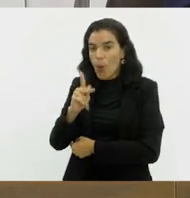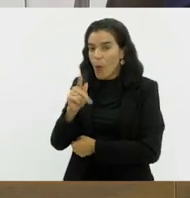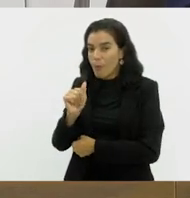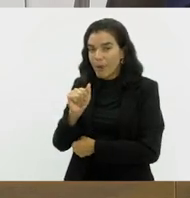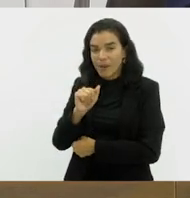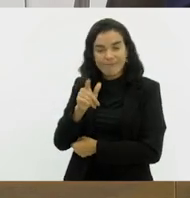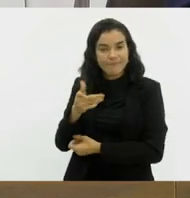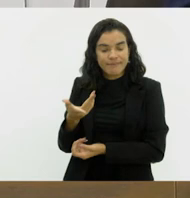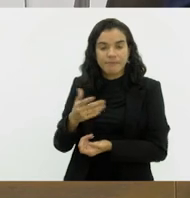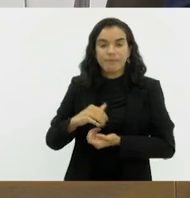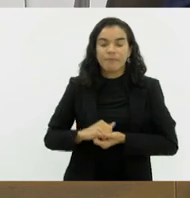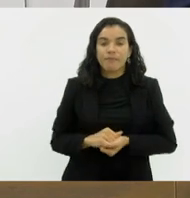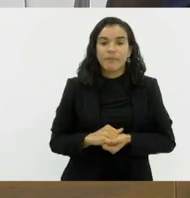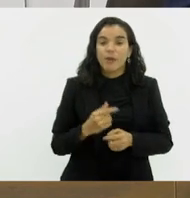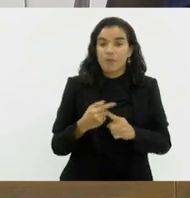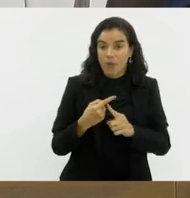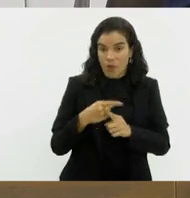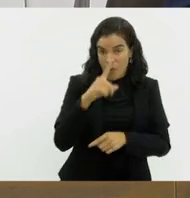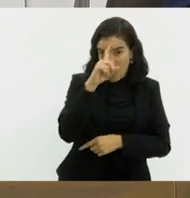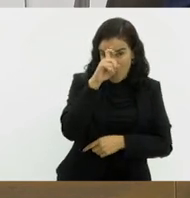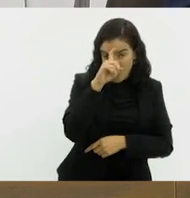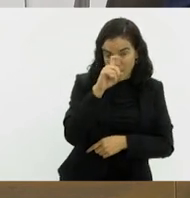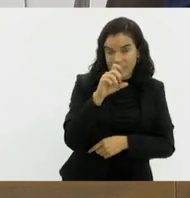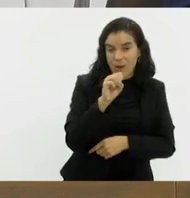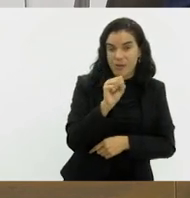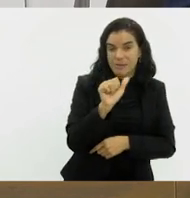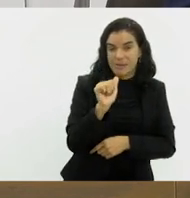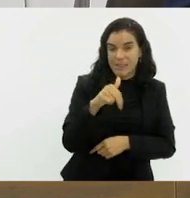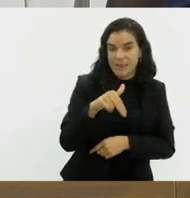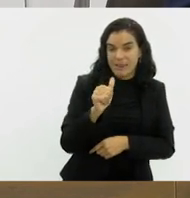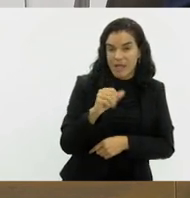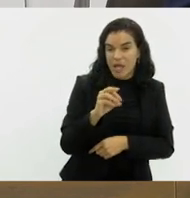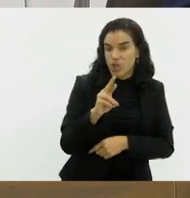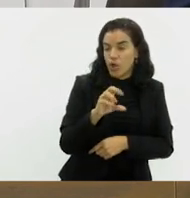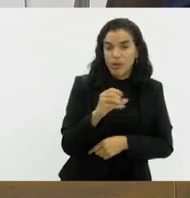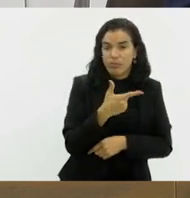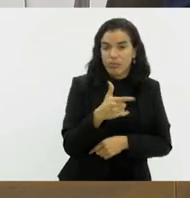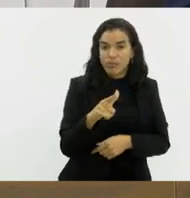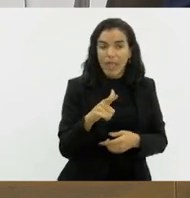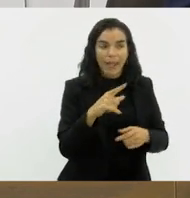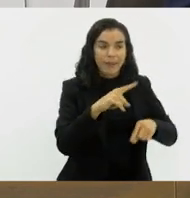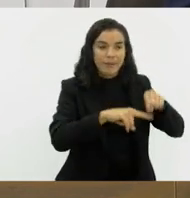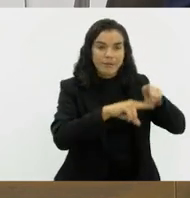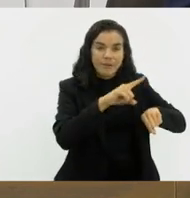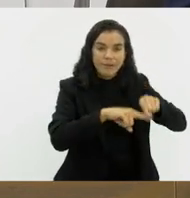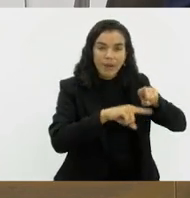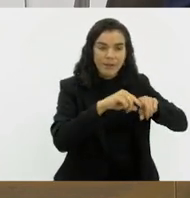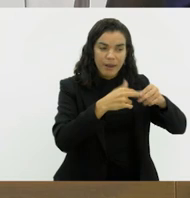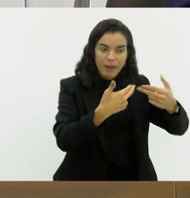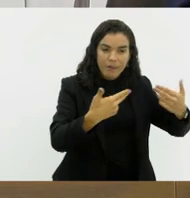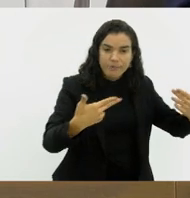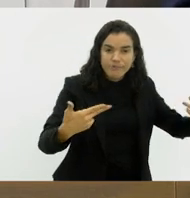UPA, porque no hospital sanatório penal não existe recursos, né, de